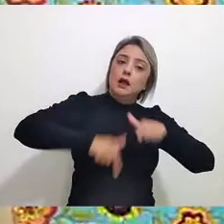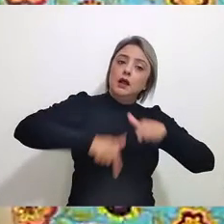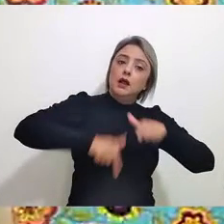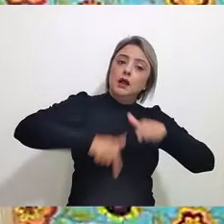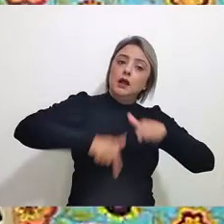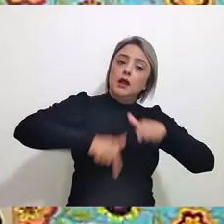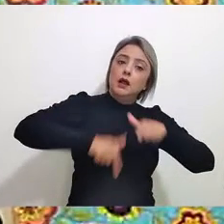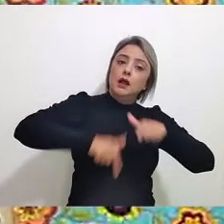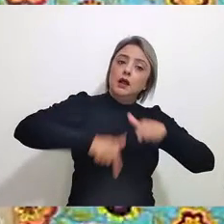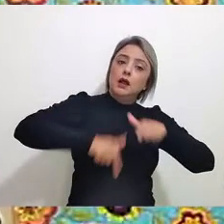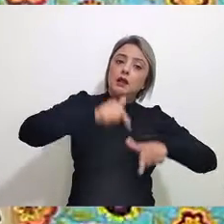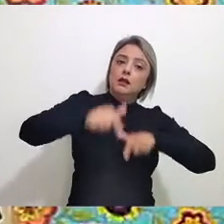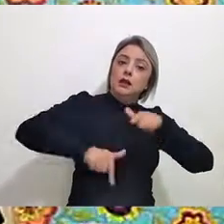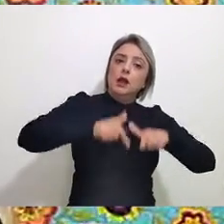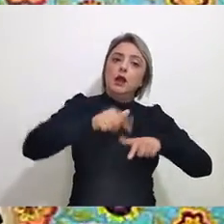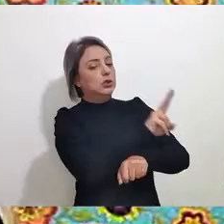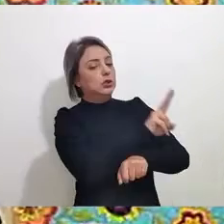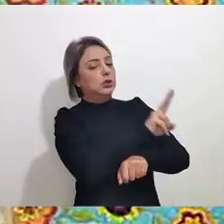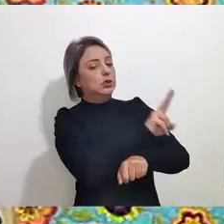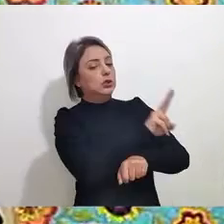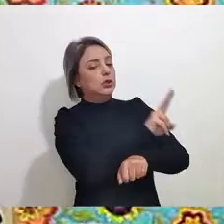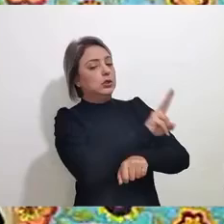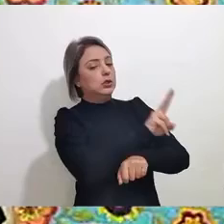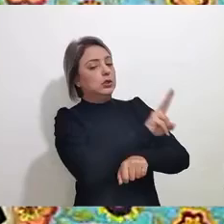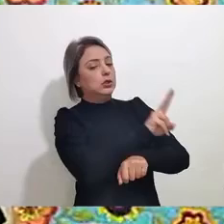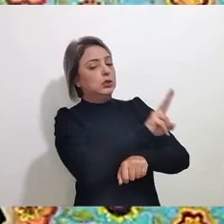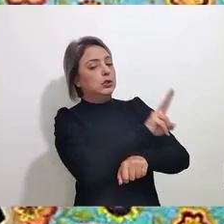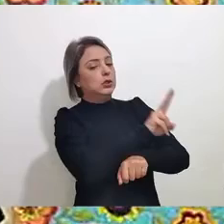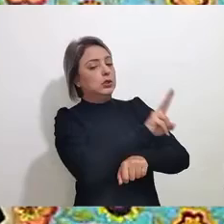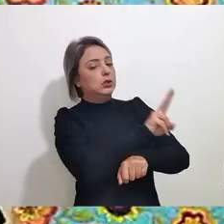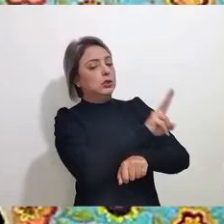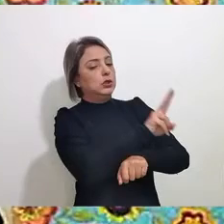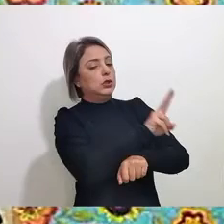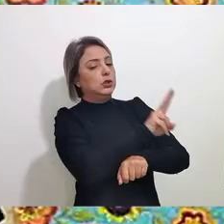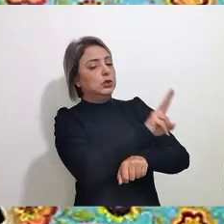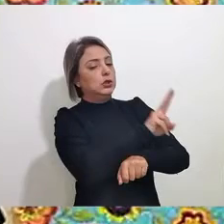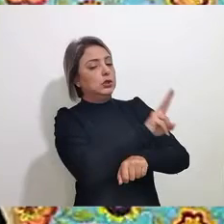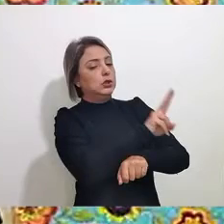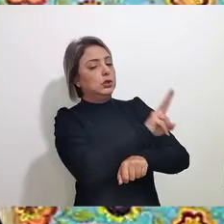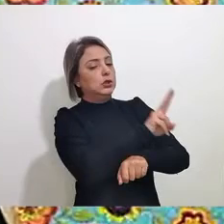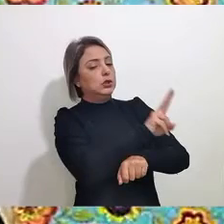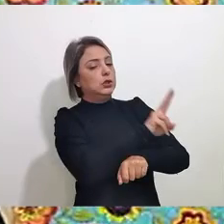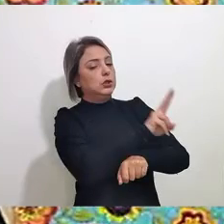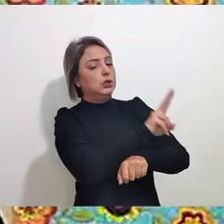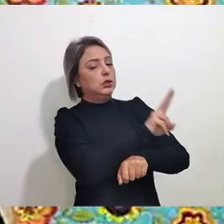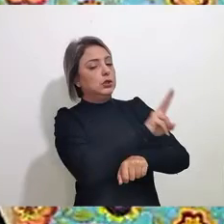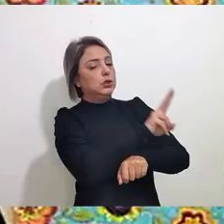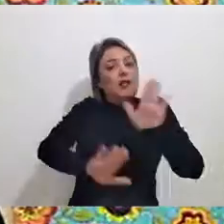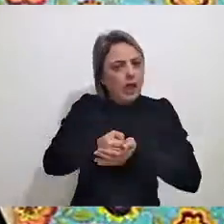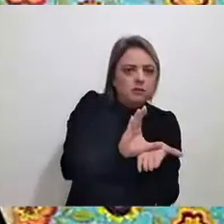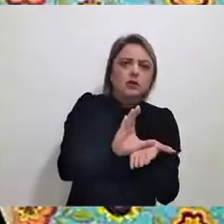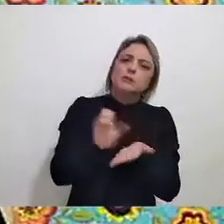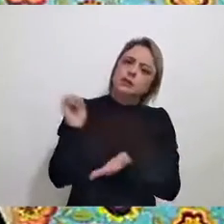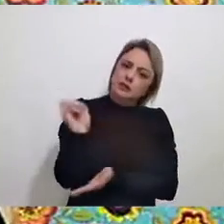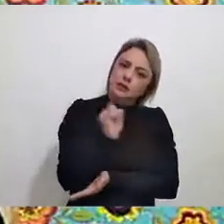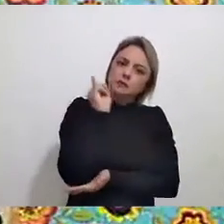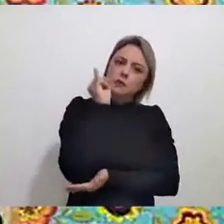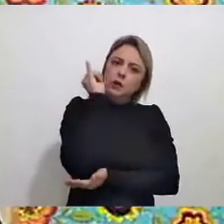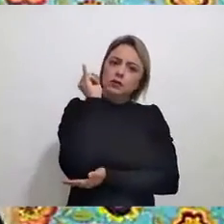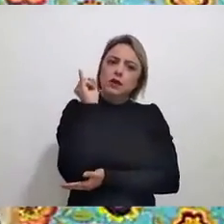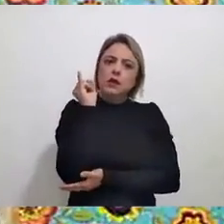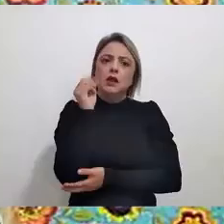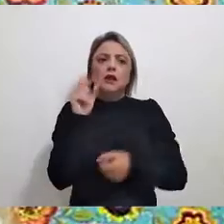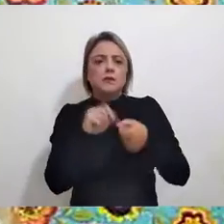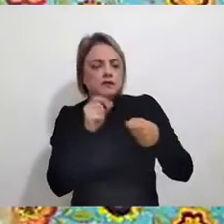a prevenção e para lutar também por o orçamento, que é importante orçamento para executar política pública. Então, a gente precisa